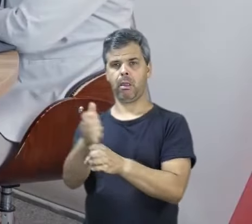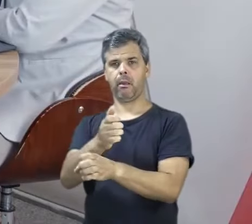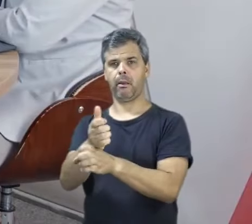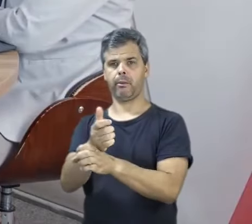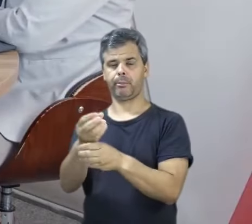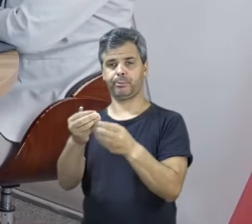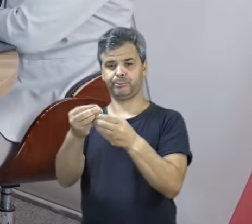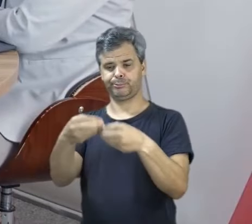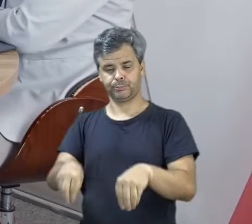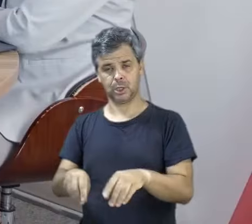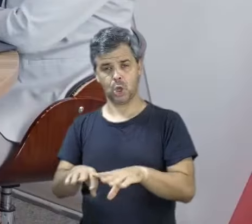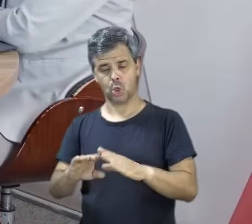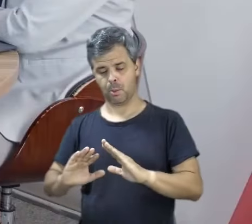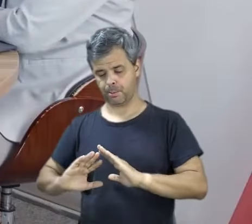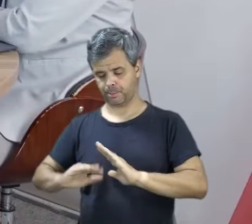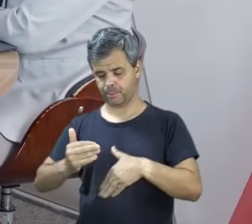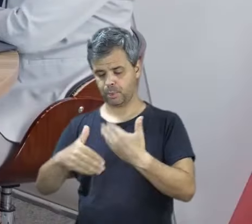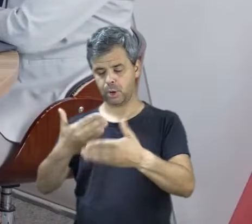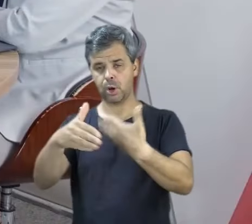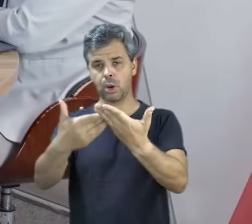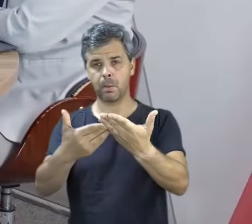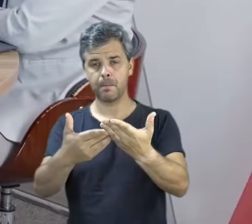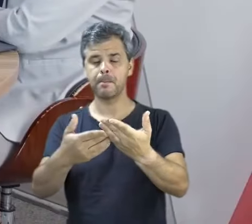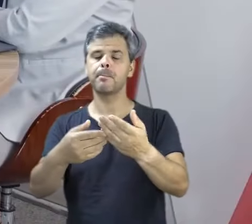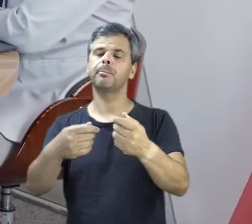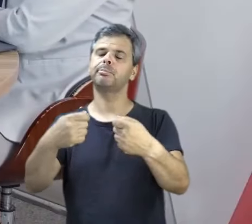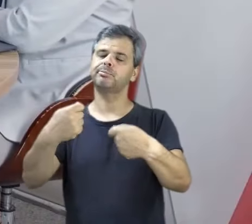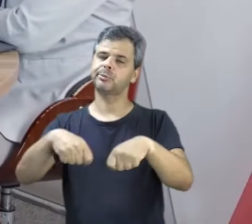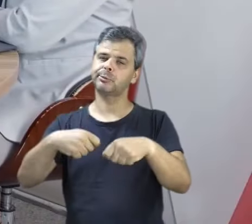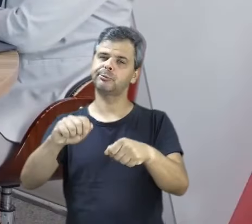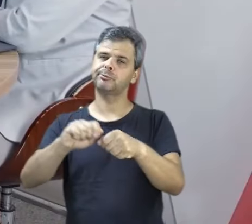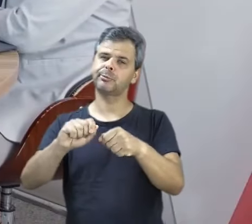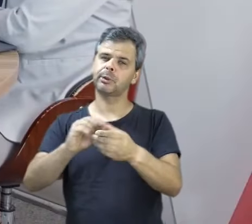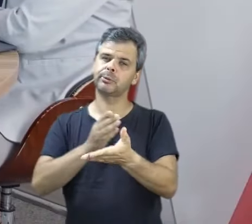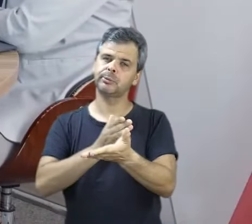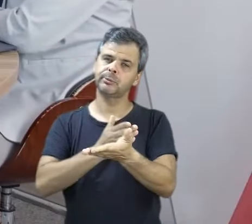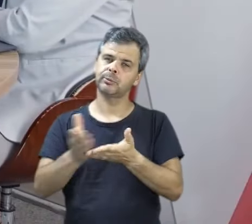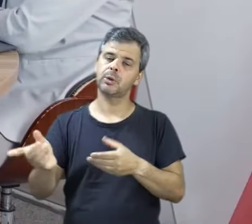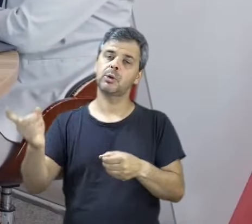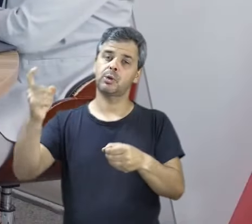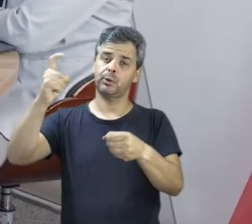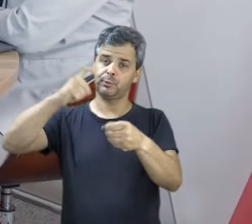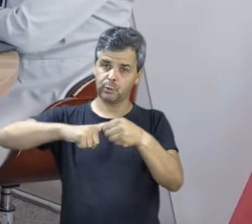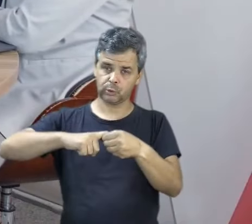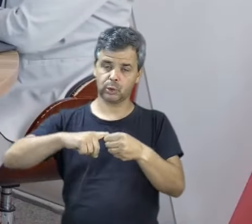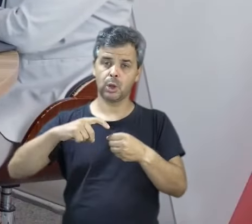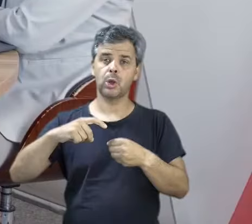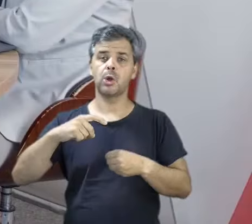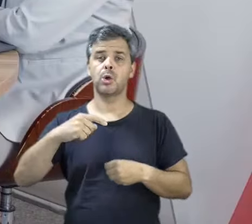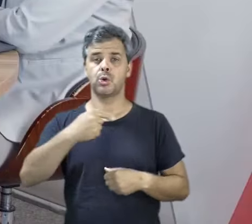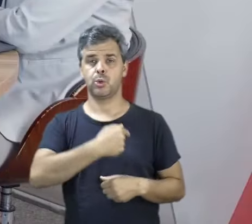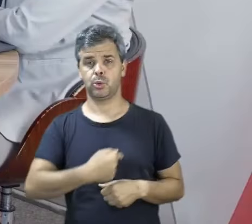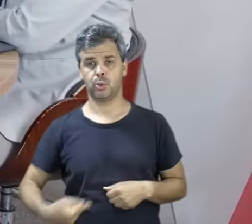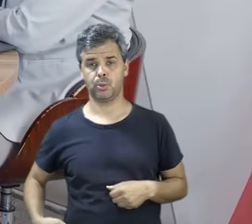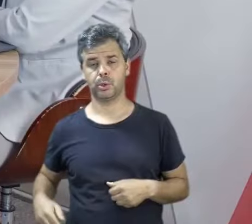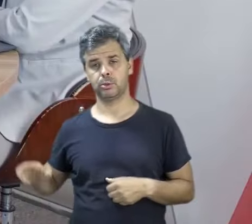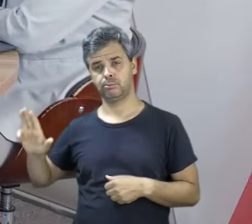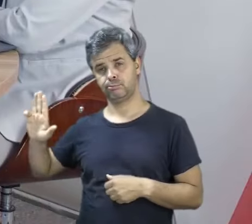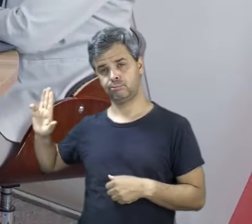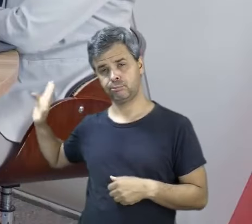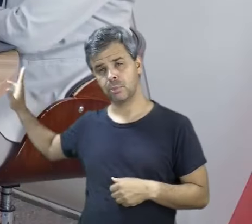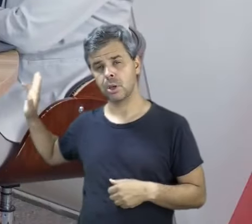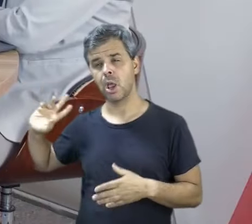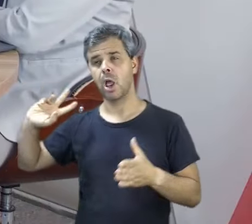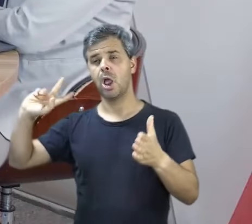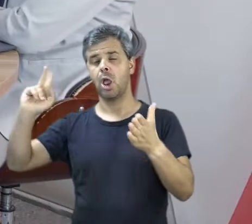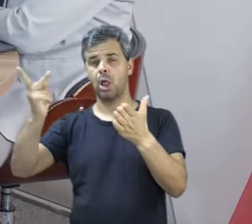desconstrução, todo esse processo que precisou ser refeito, né, desde o início, desde o retorno do presidente Lula, não precisaria ter acontecido, era